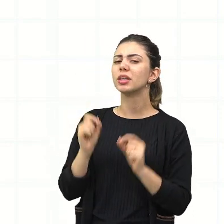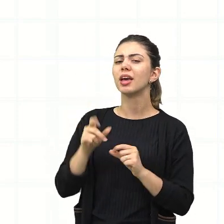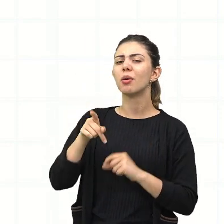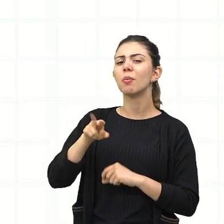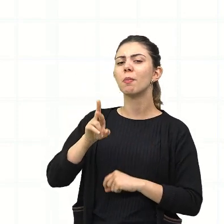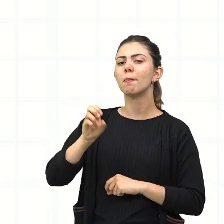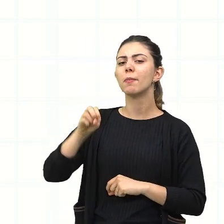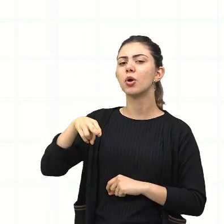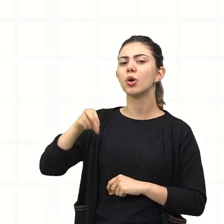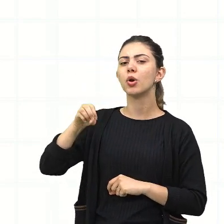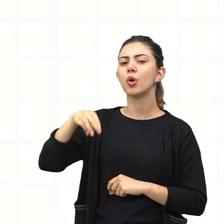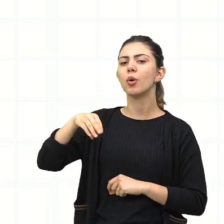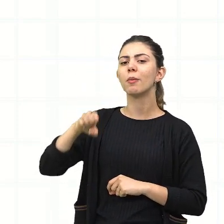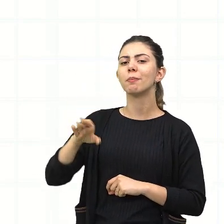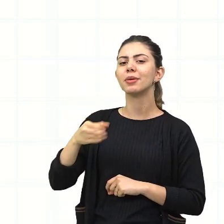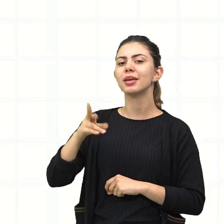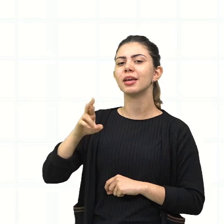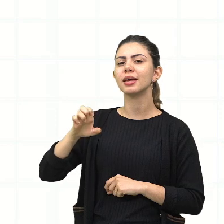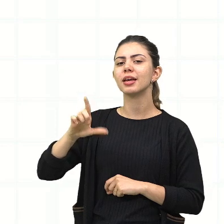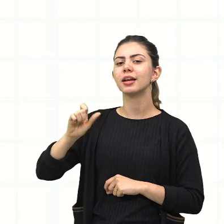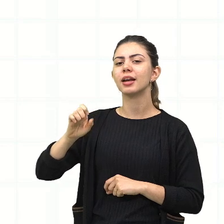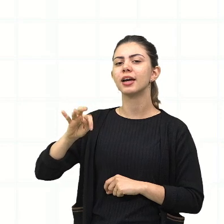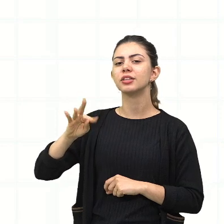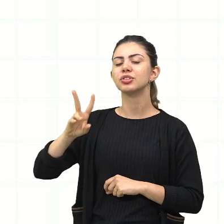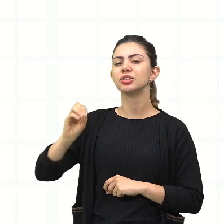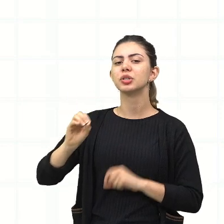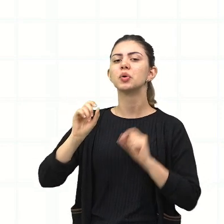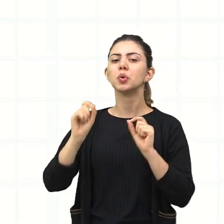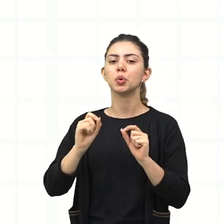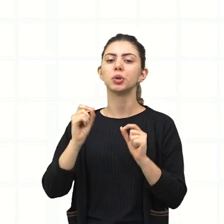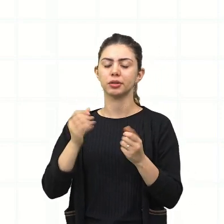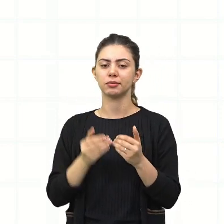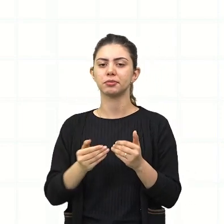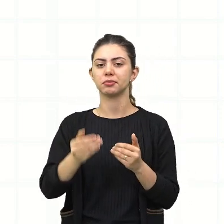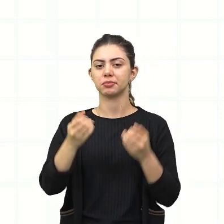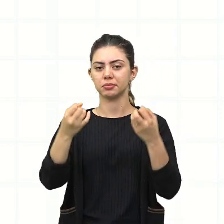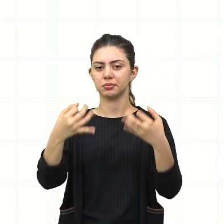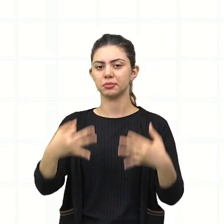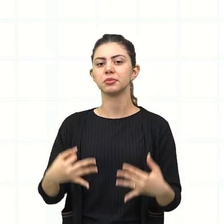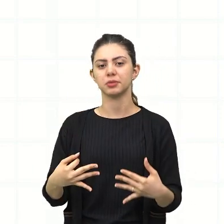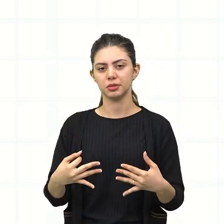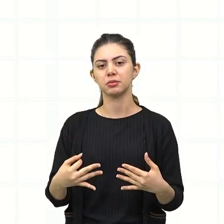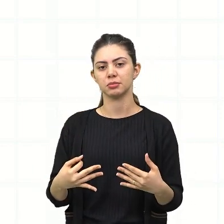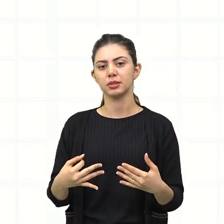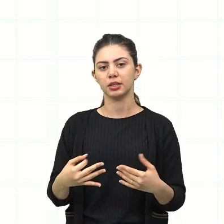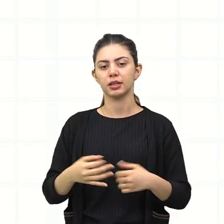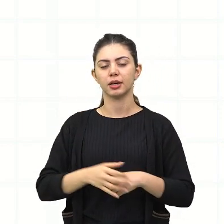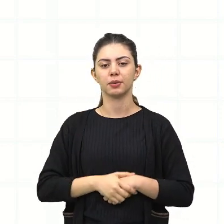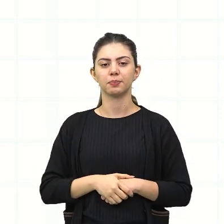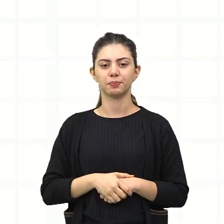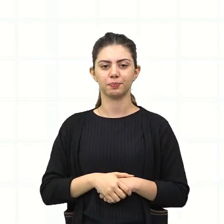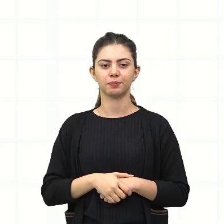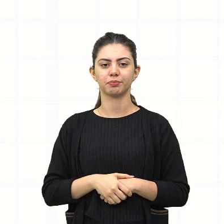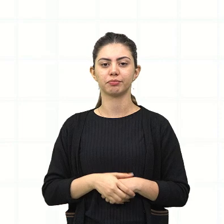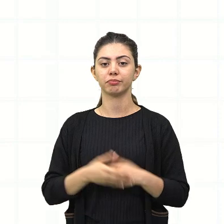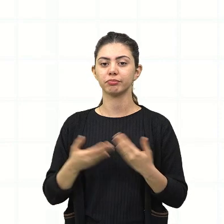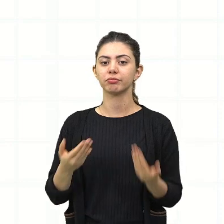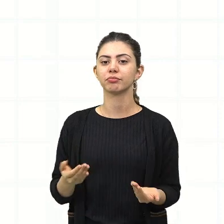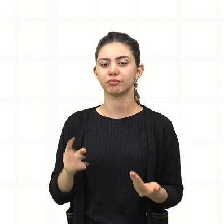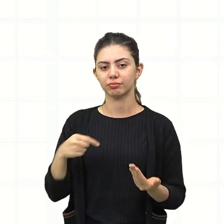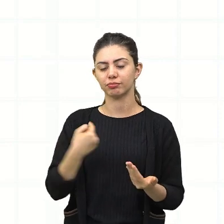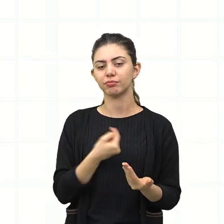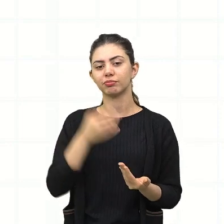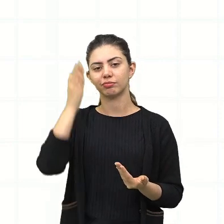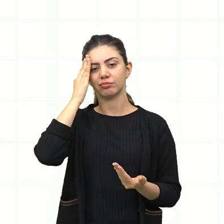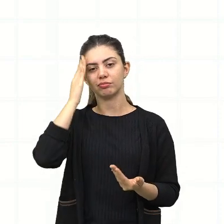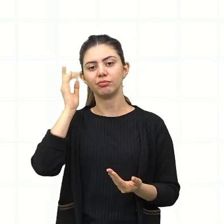relativo? Já é aqui um início para tudo. Antes da gente falar de preposições, a gente precisa falar sobre pronome relativo. A gente já sabe que